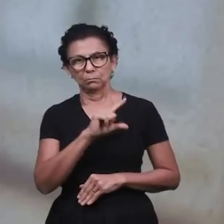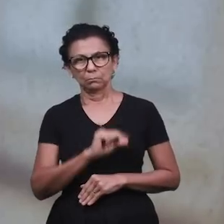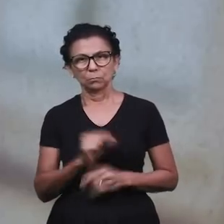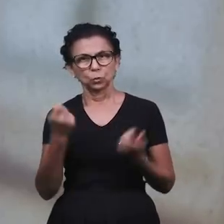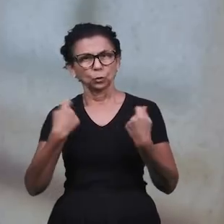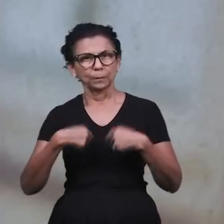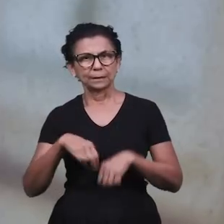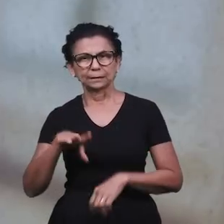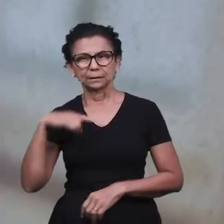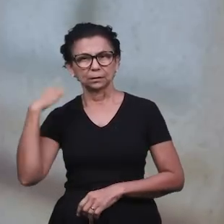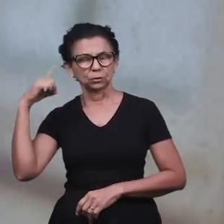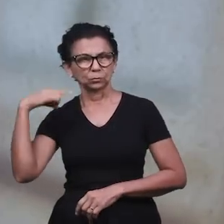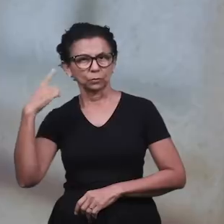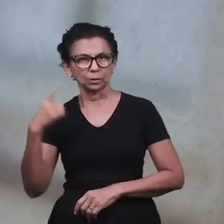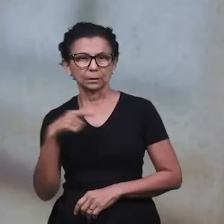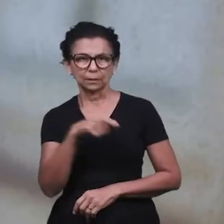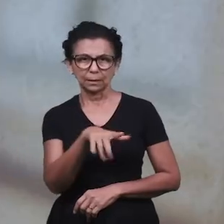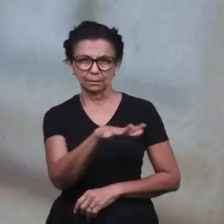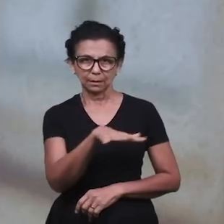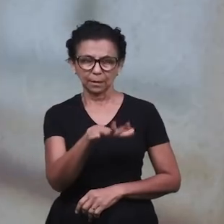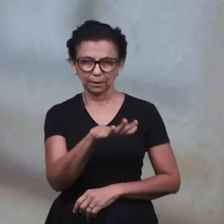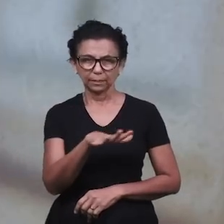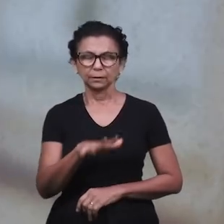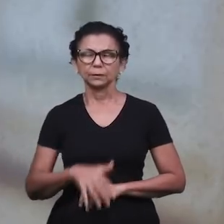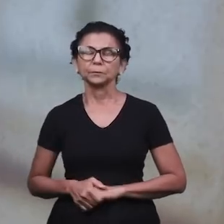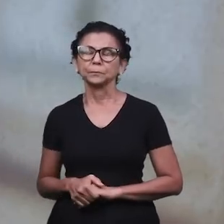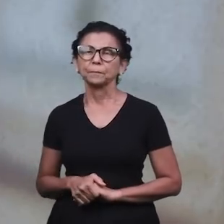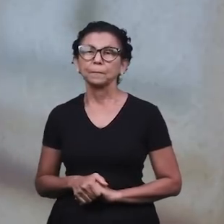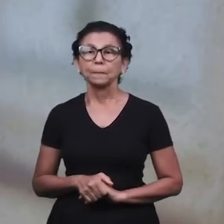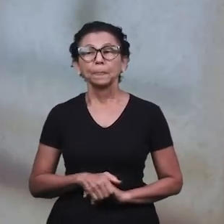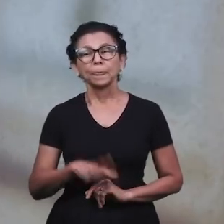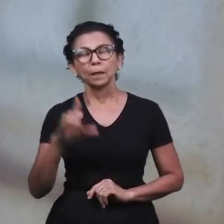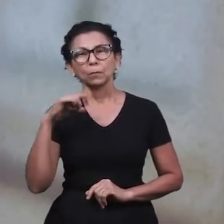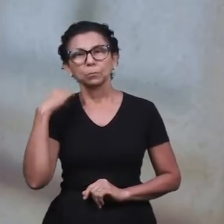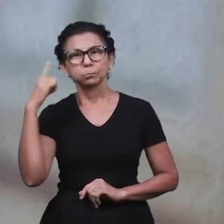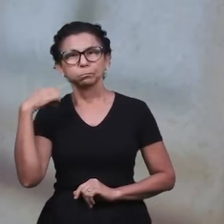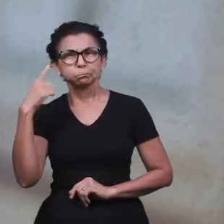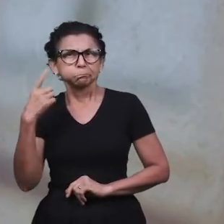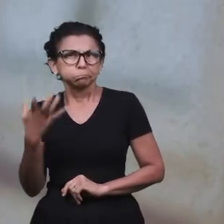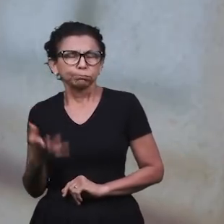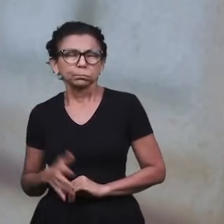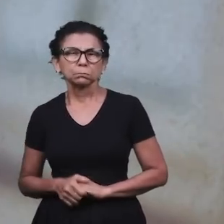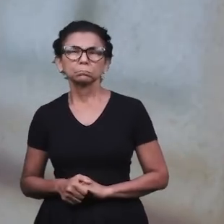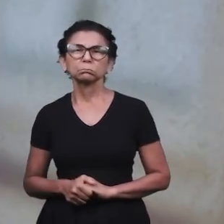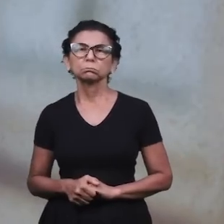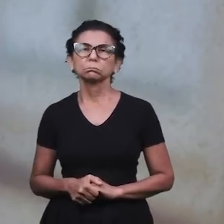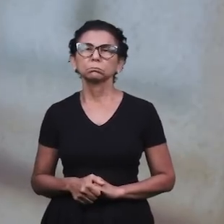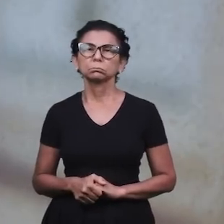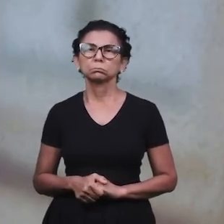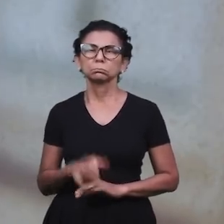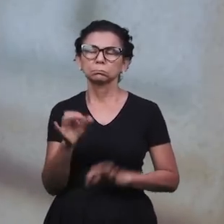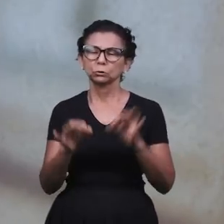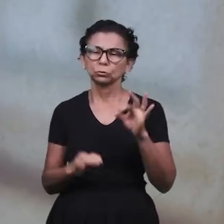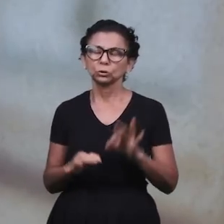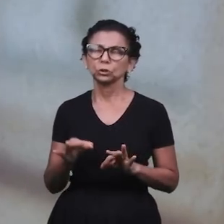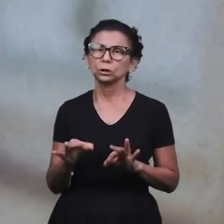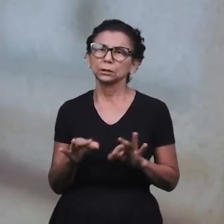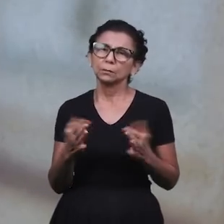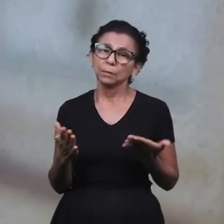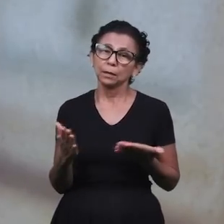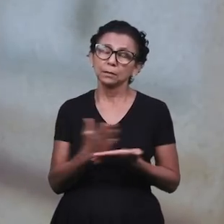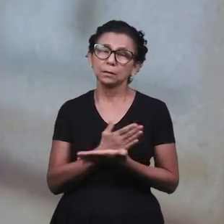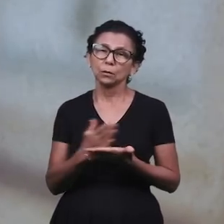a justiça, no caso do juizado especial civil. O advogado é uma função essencial da justiça, mas nesses casos menores,